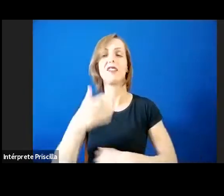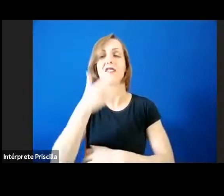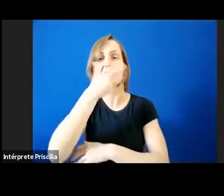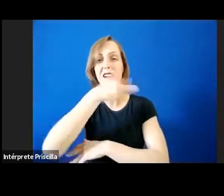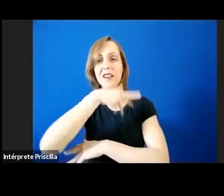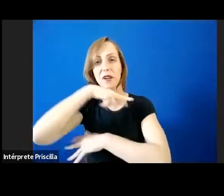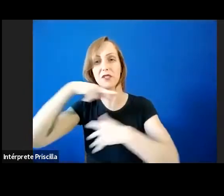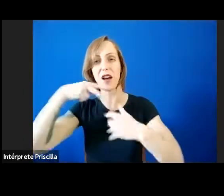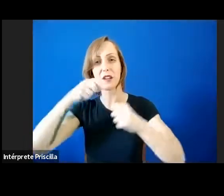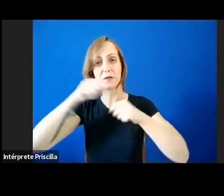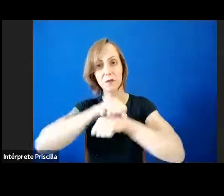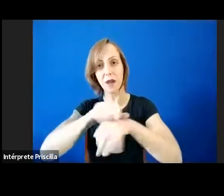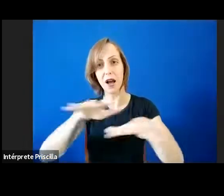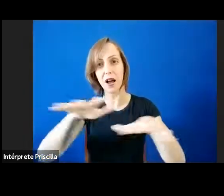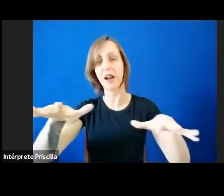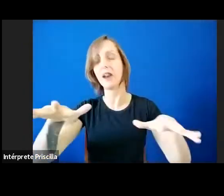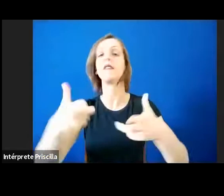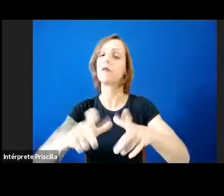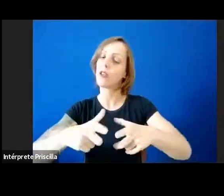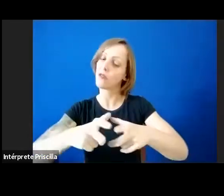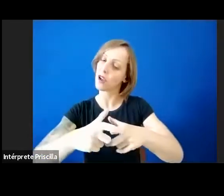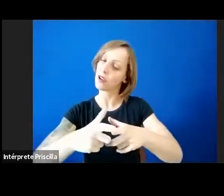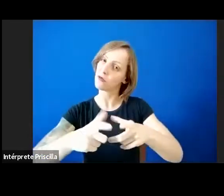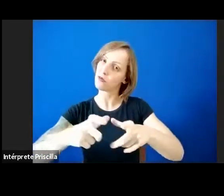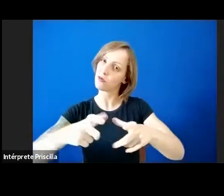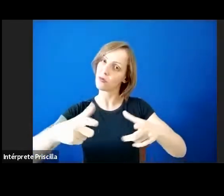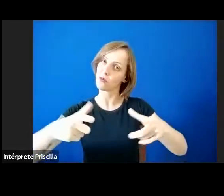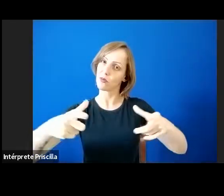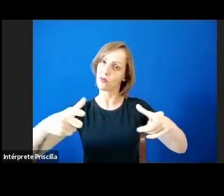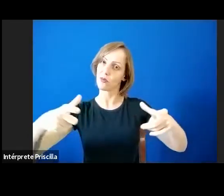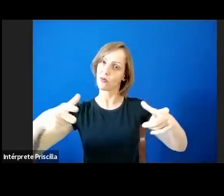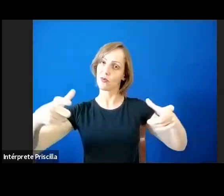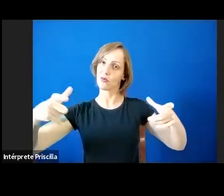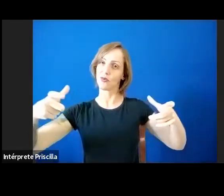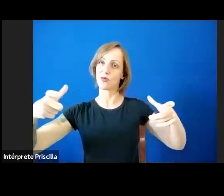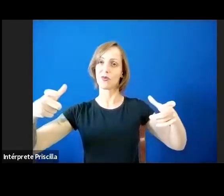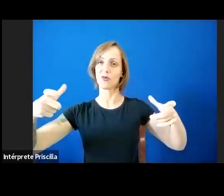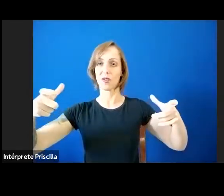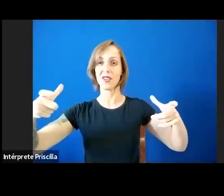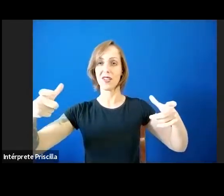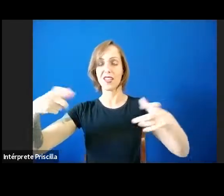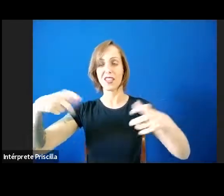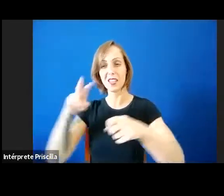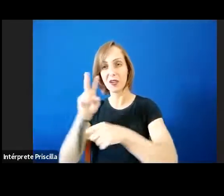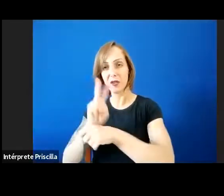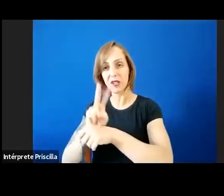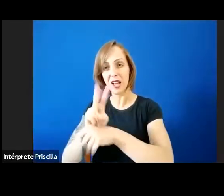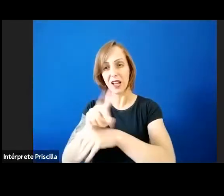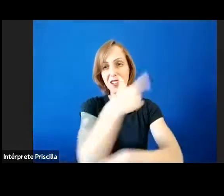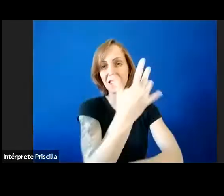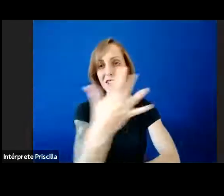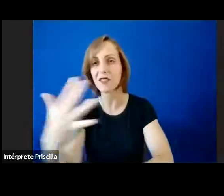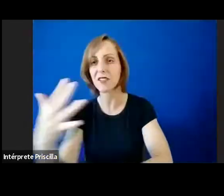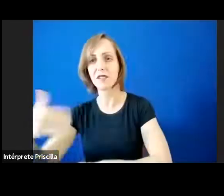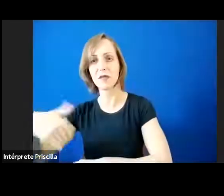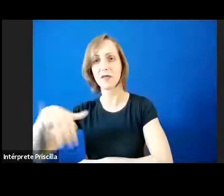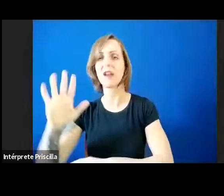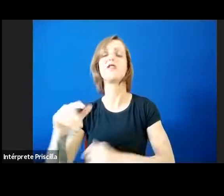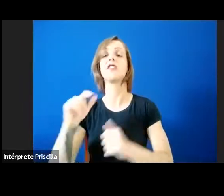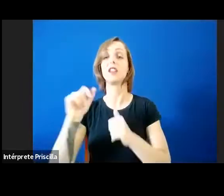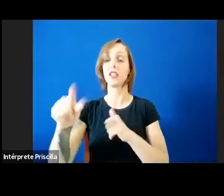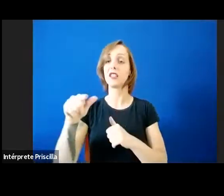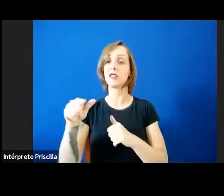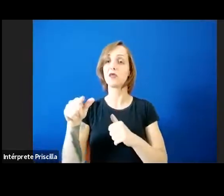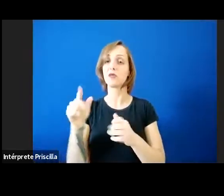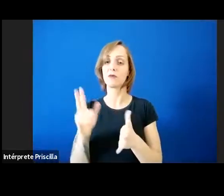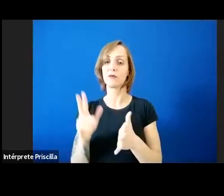e aumentando mais esse manto, né? Que é da nossa mãe terra, ela vai se renovando de tempo em tempo. E